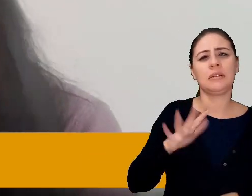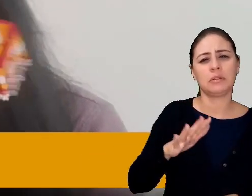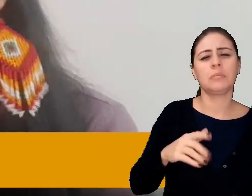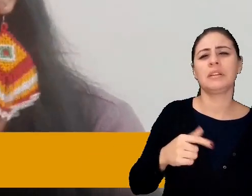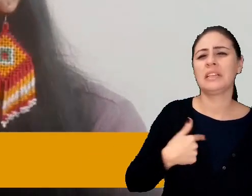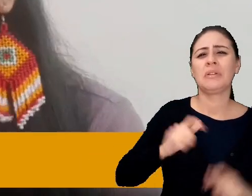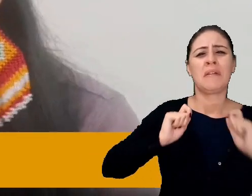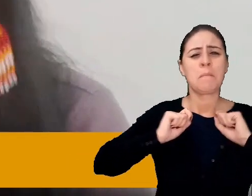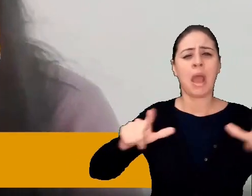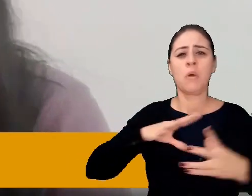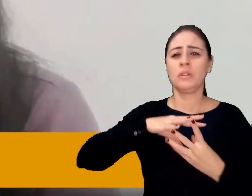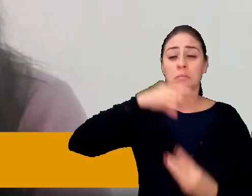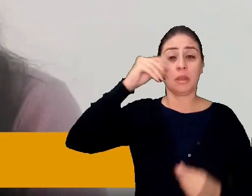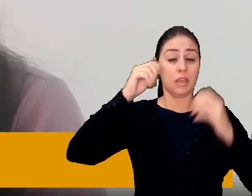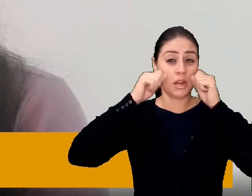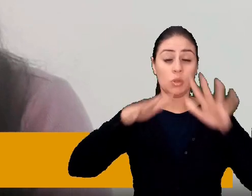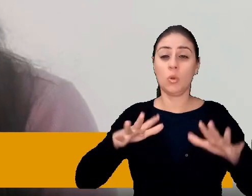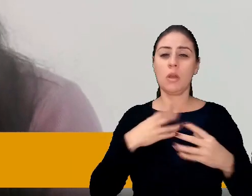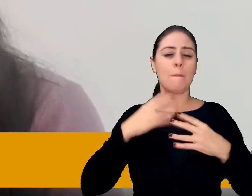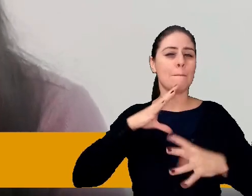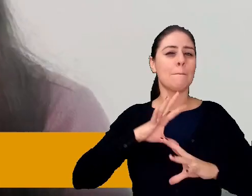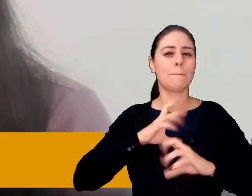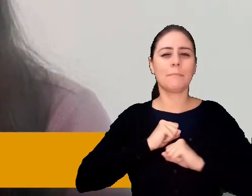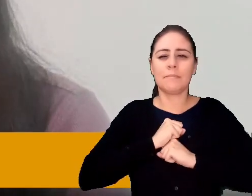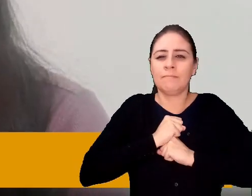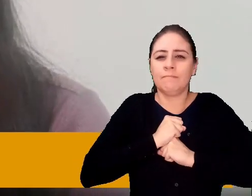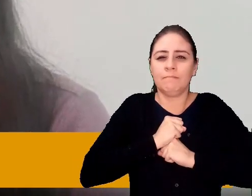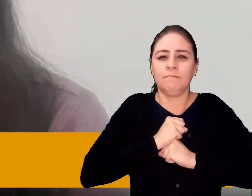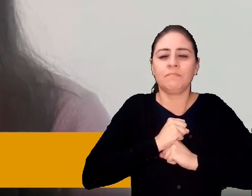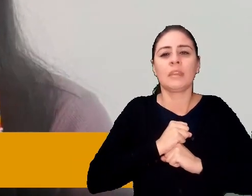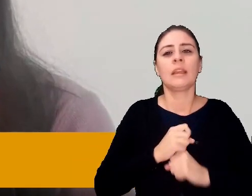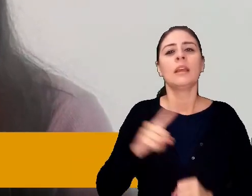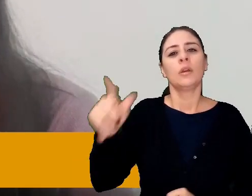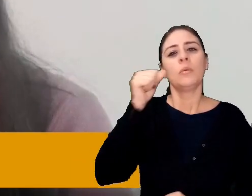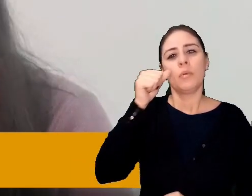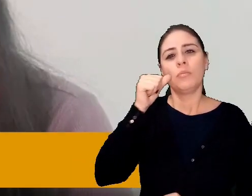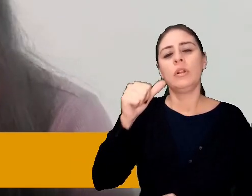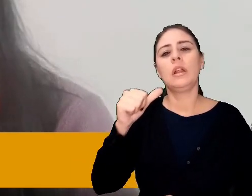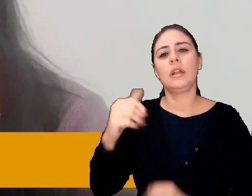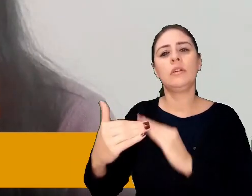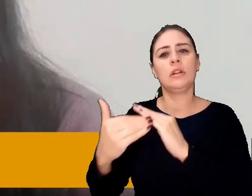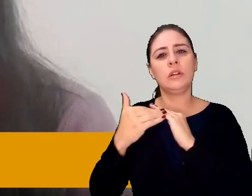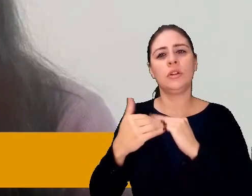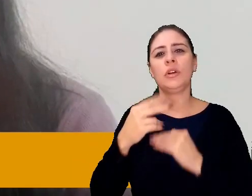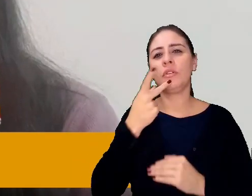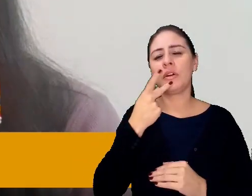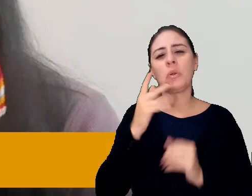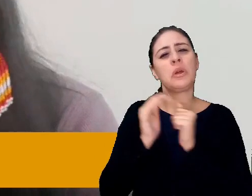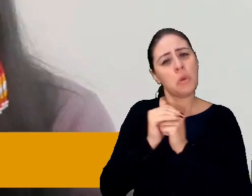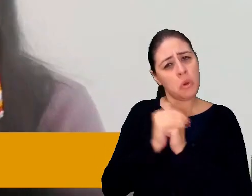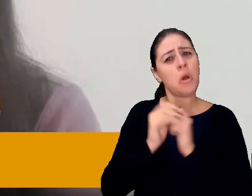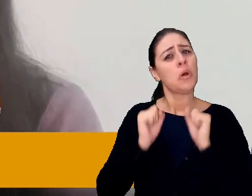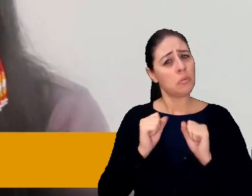eu tava me sentindo pesada, espiritualmente mesmo. E aí eu cheguei, eu lembro que tinha uma senhora que falou assim, não, se quiser eu oro para você, né, que eu sou da igreja. Eu falei, a senhora não